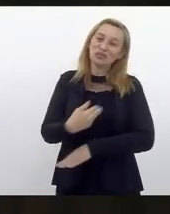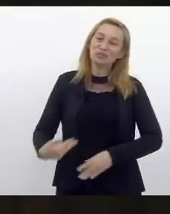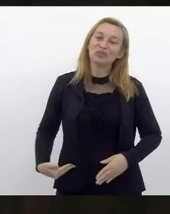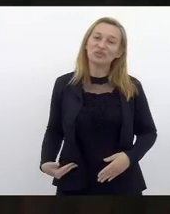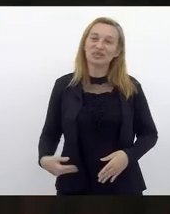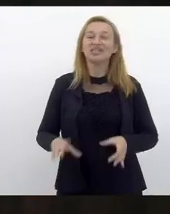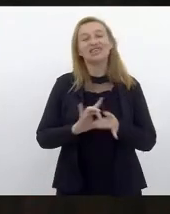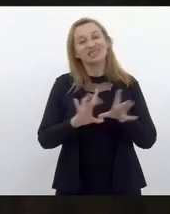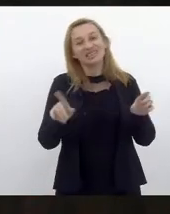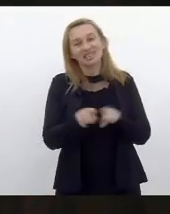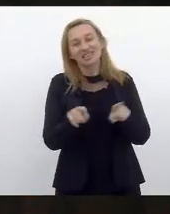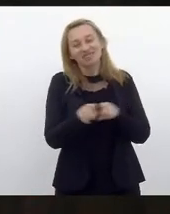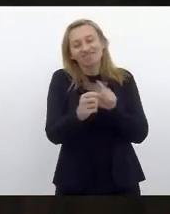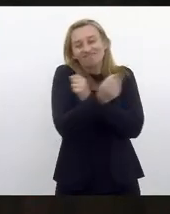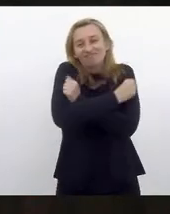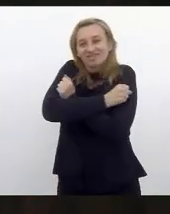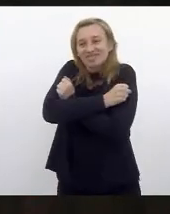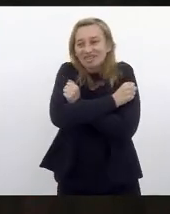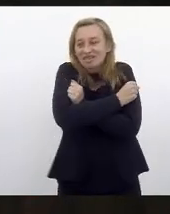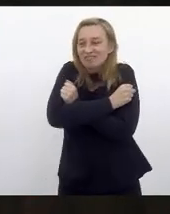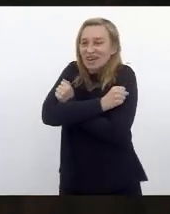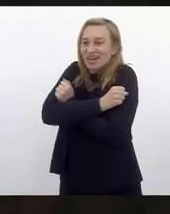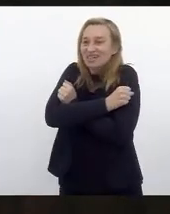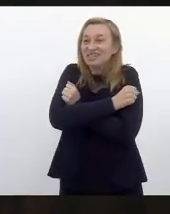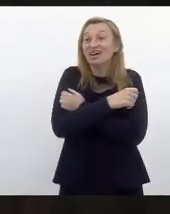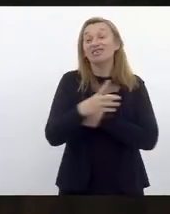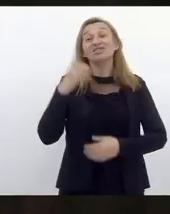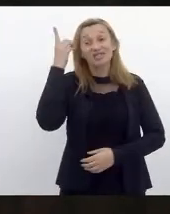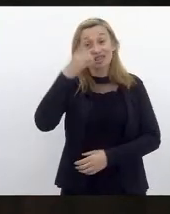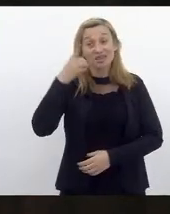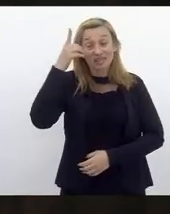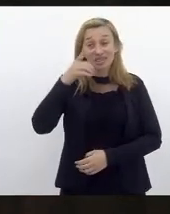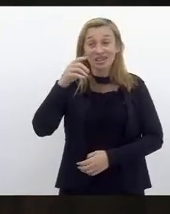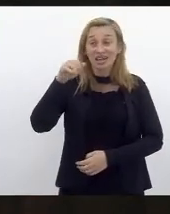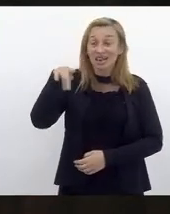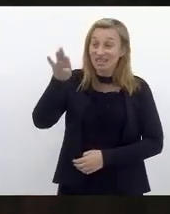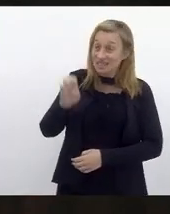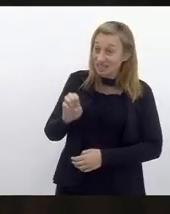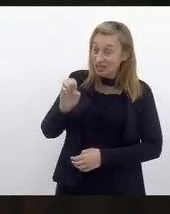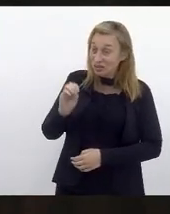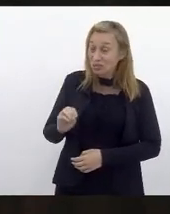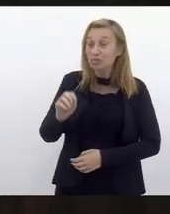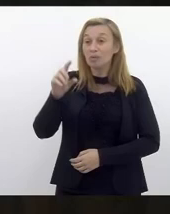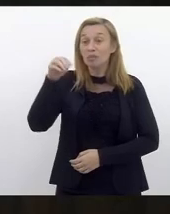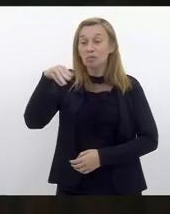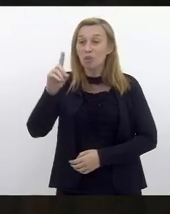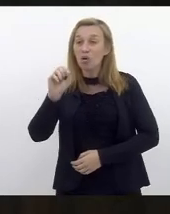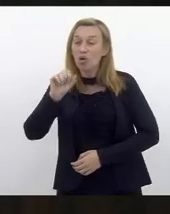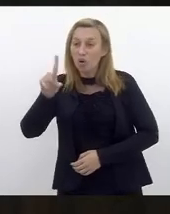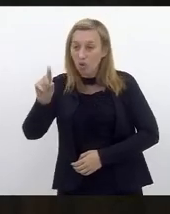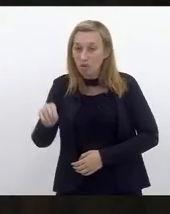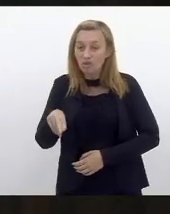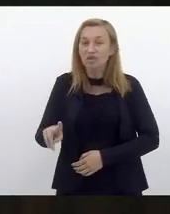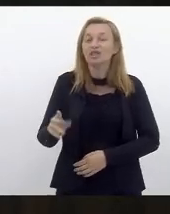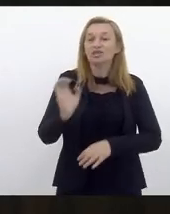e deixando também meu abraço fraterno ao deputado Alessandro Molon, deputado aqui do Estado do Rio